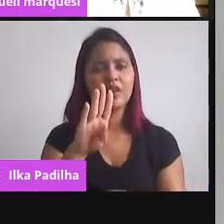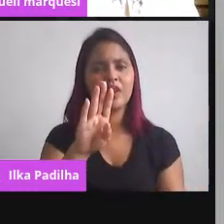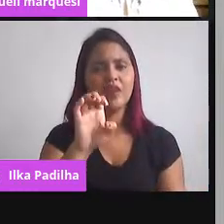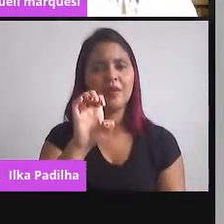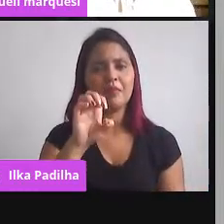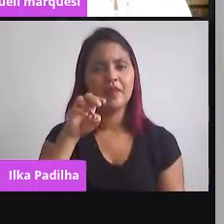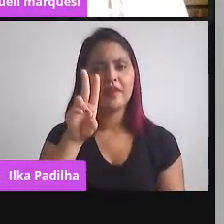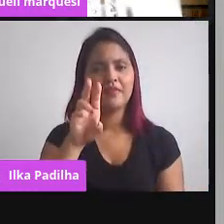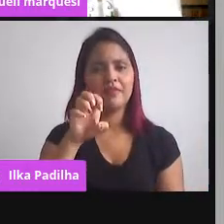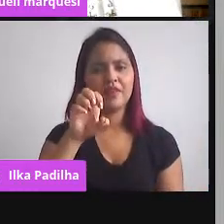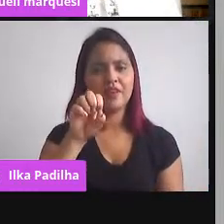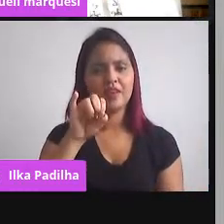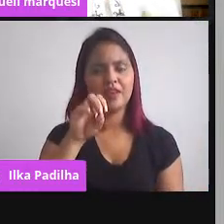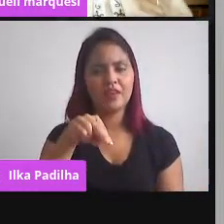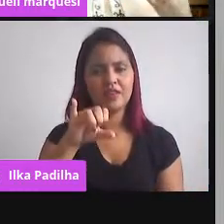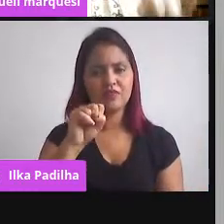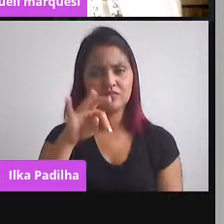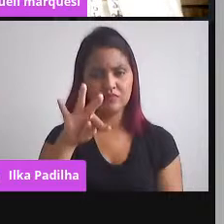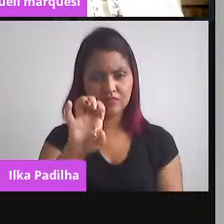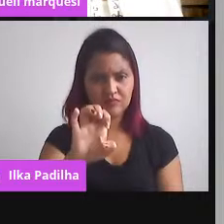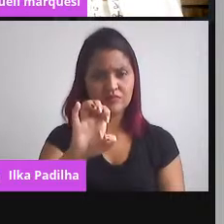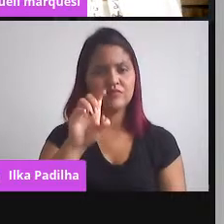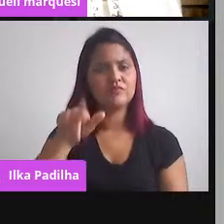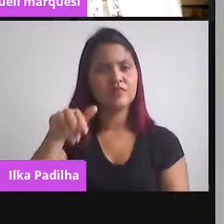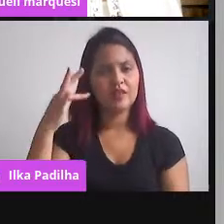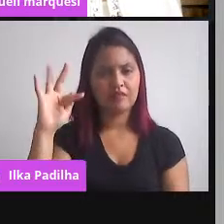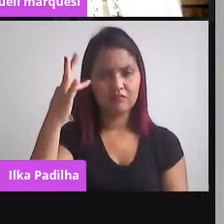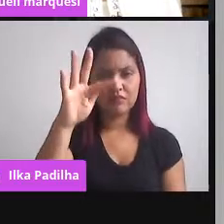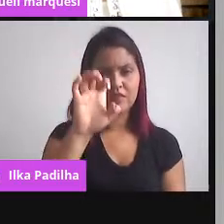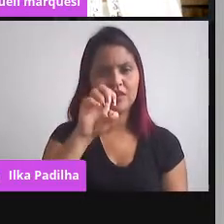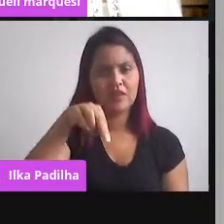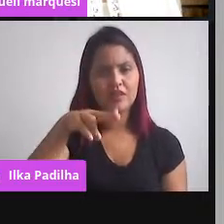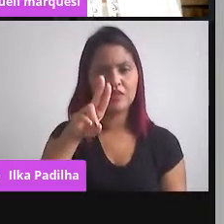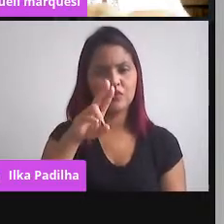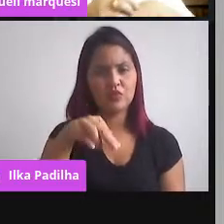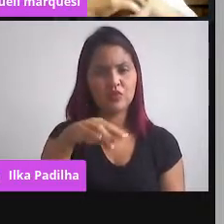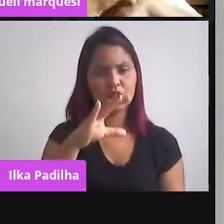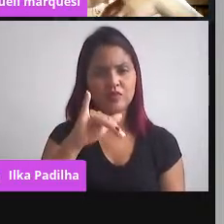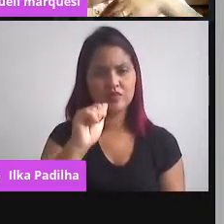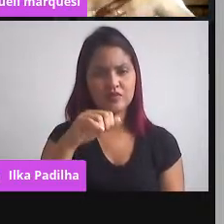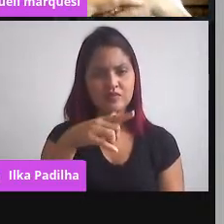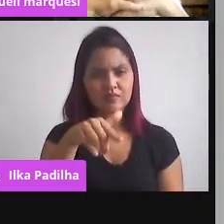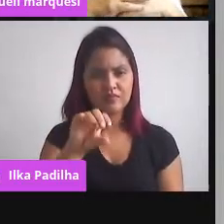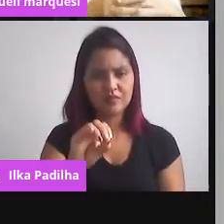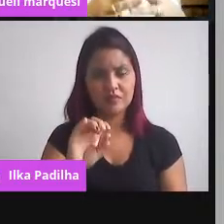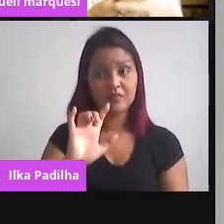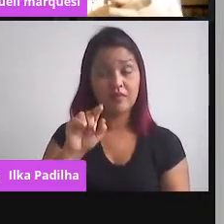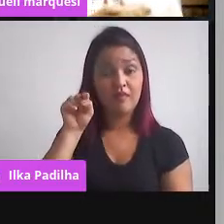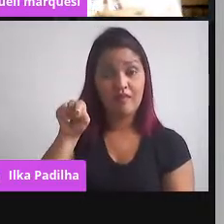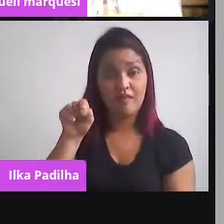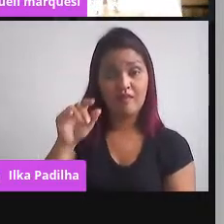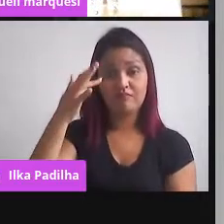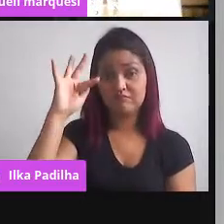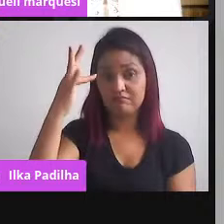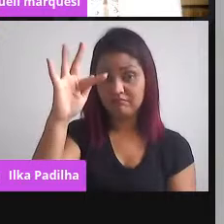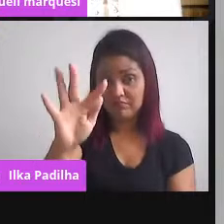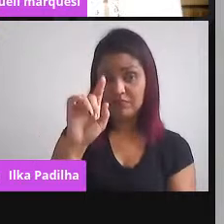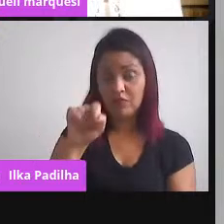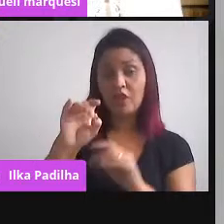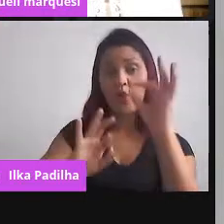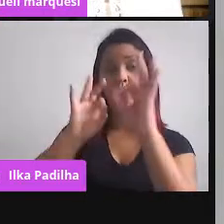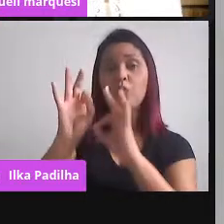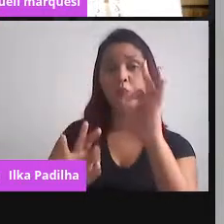enunciação, porque quando ele definiu o aparelho formal da enunciação e colocou o homem na linguagem,